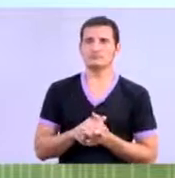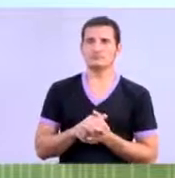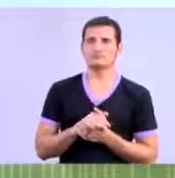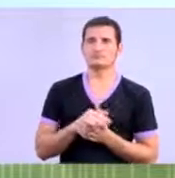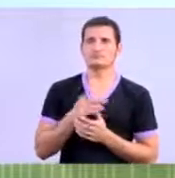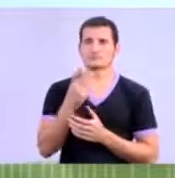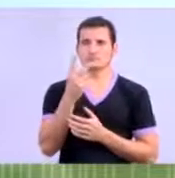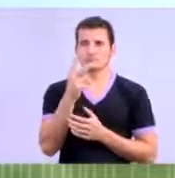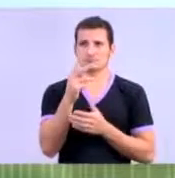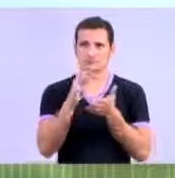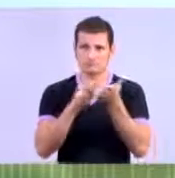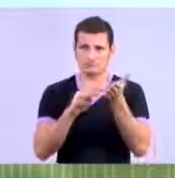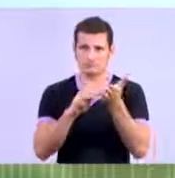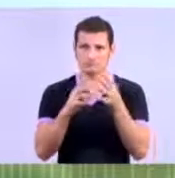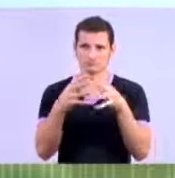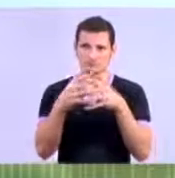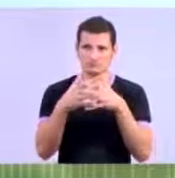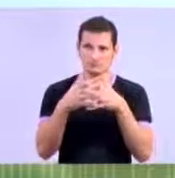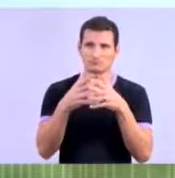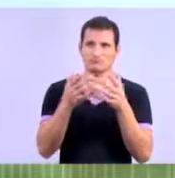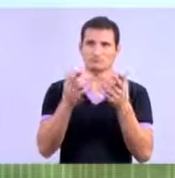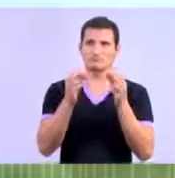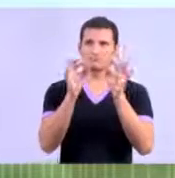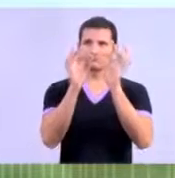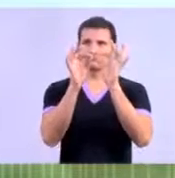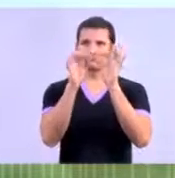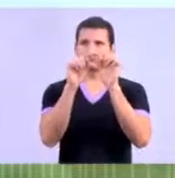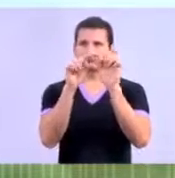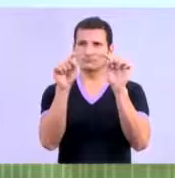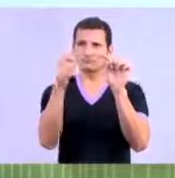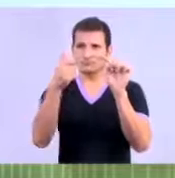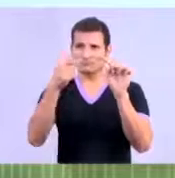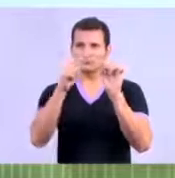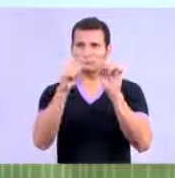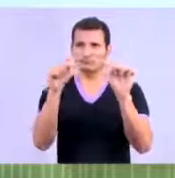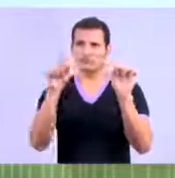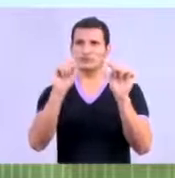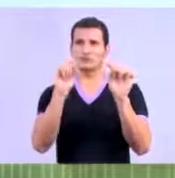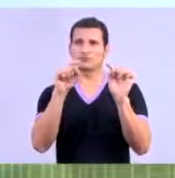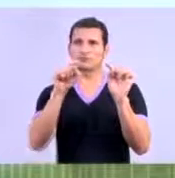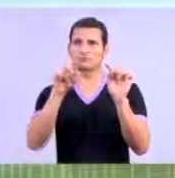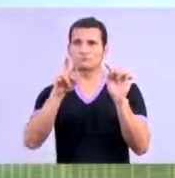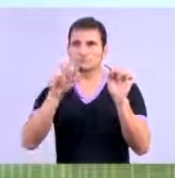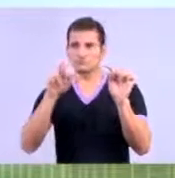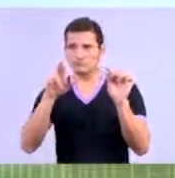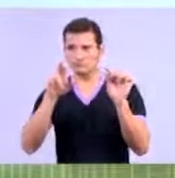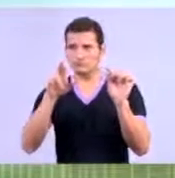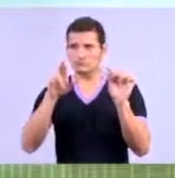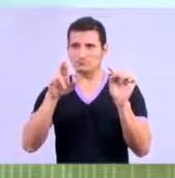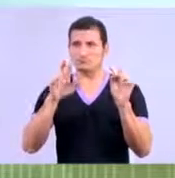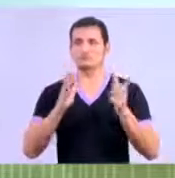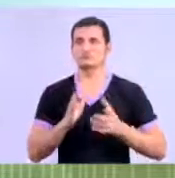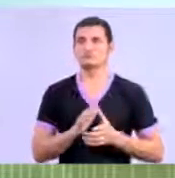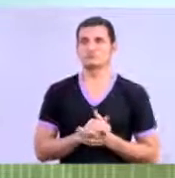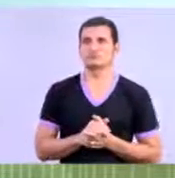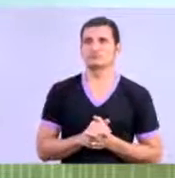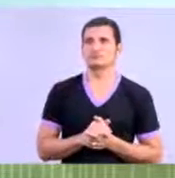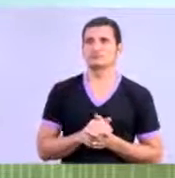pouquinho complexo, na primeira linha você já cria uma variável que é justamente o que vai ser retornado. Então, no caso, quero